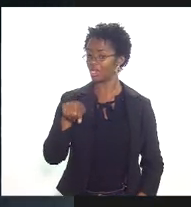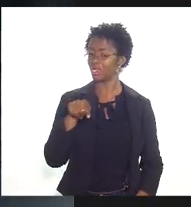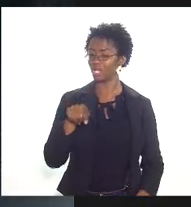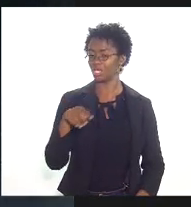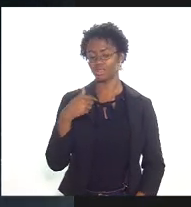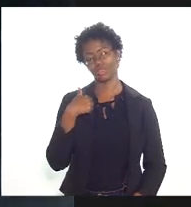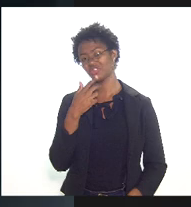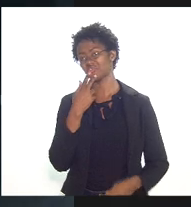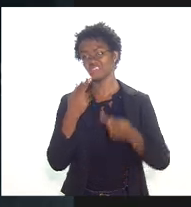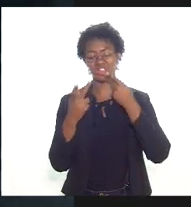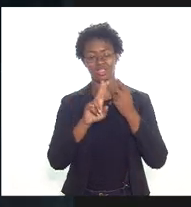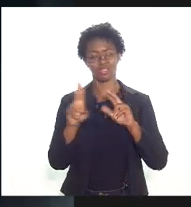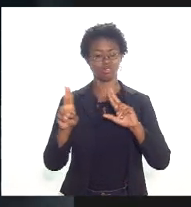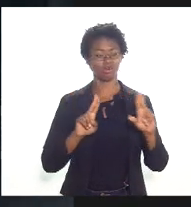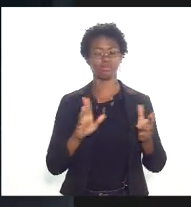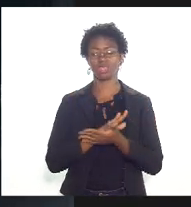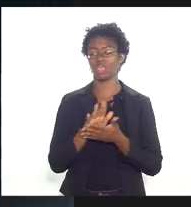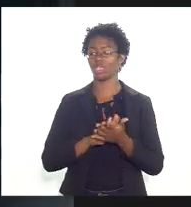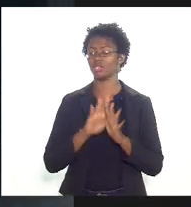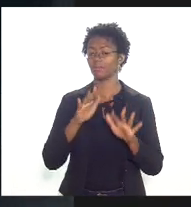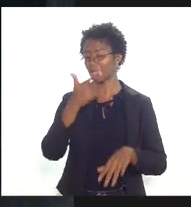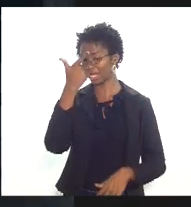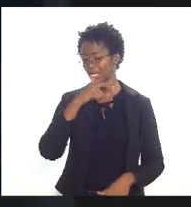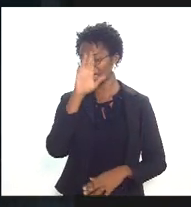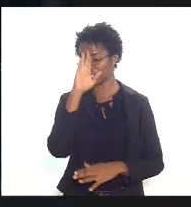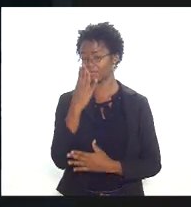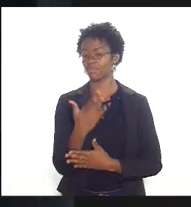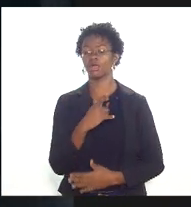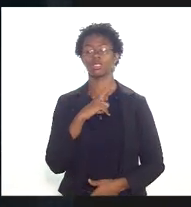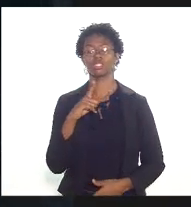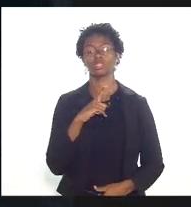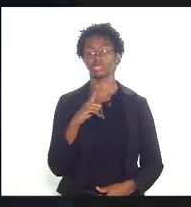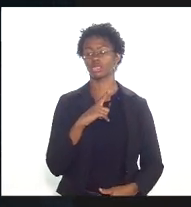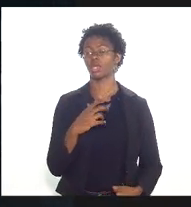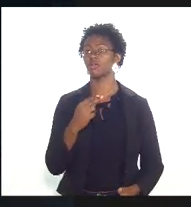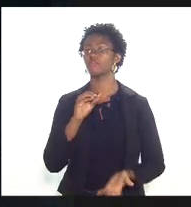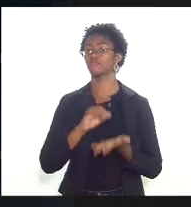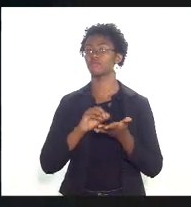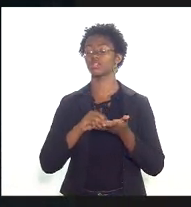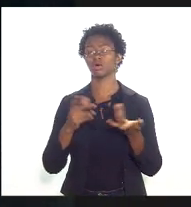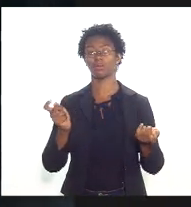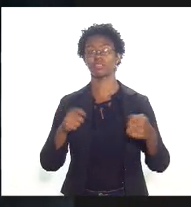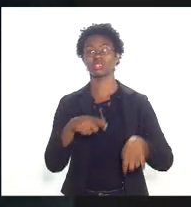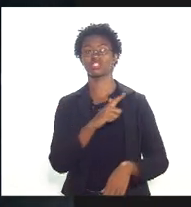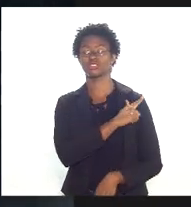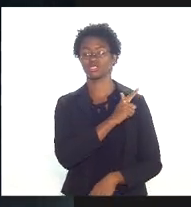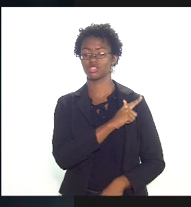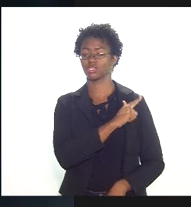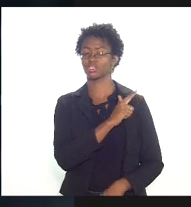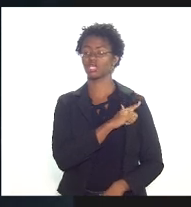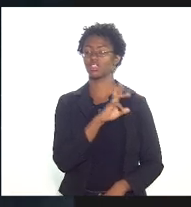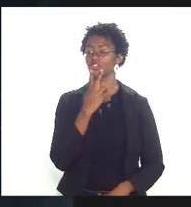nomes que ele tem competência na gestão